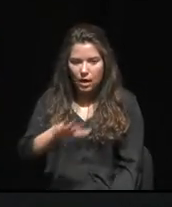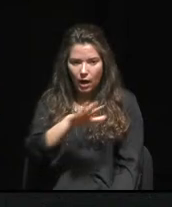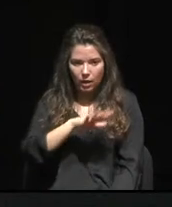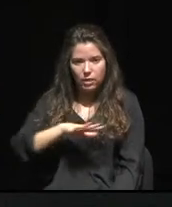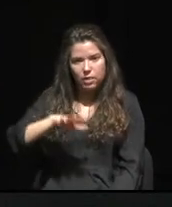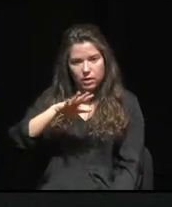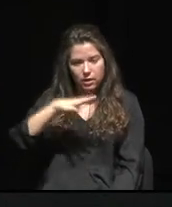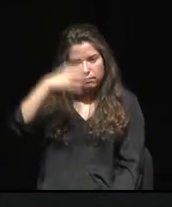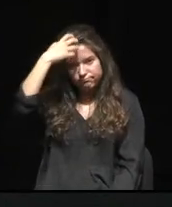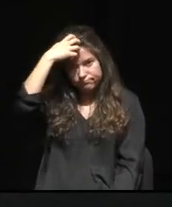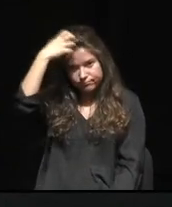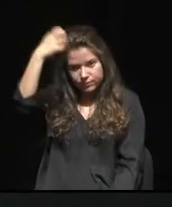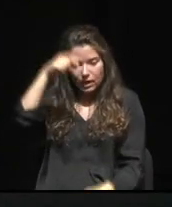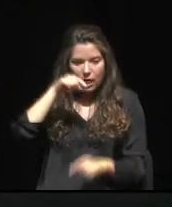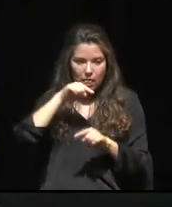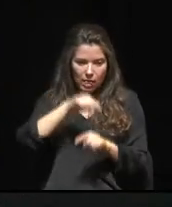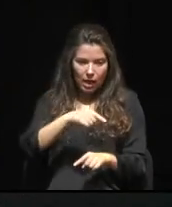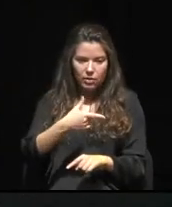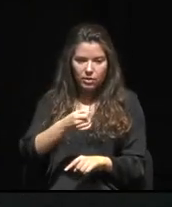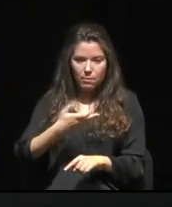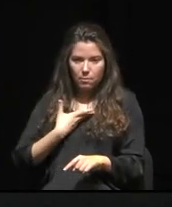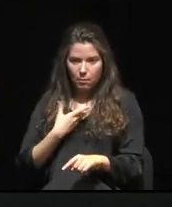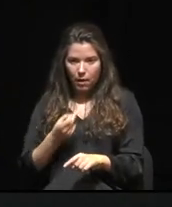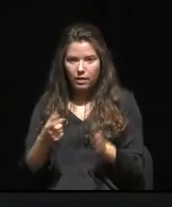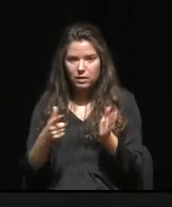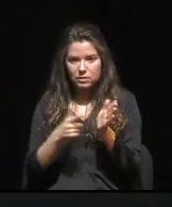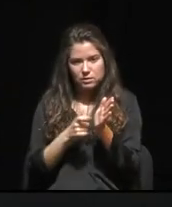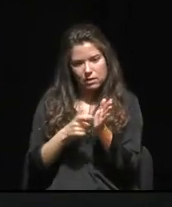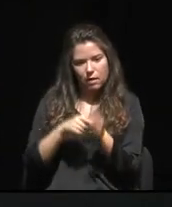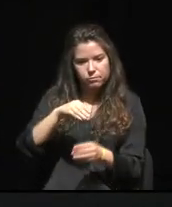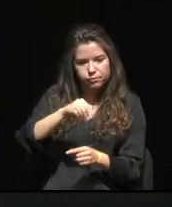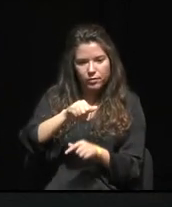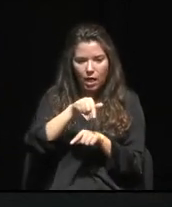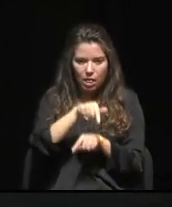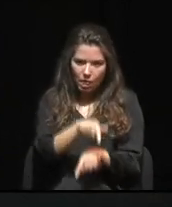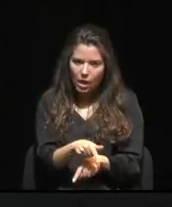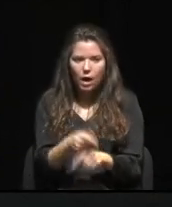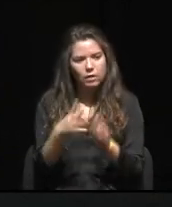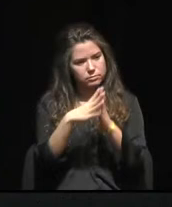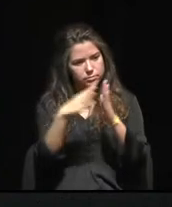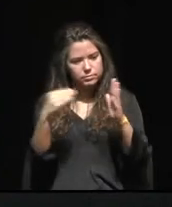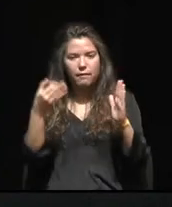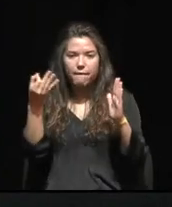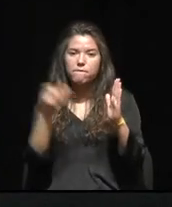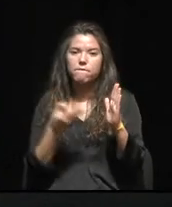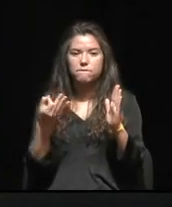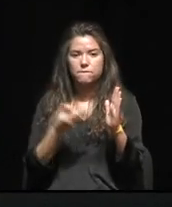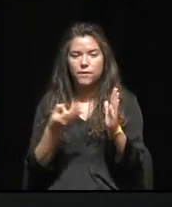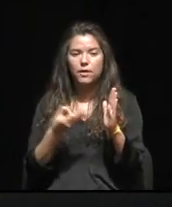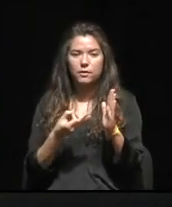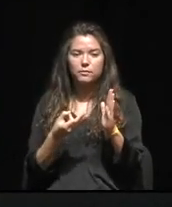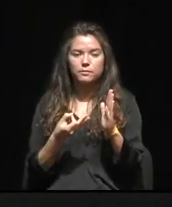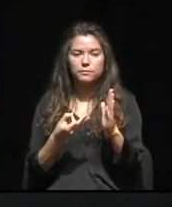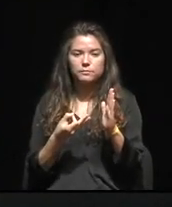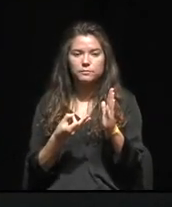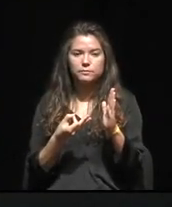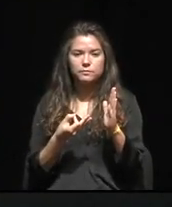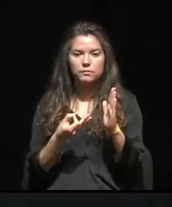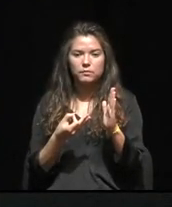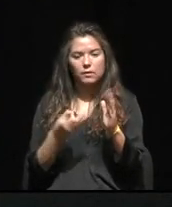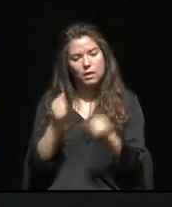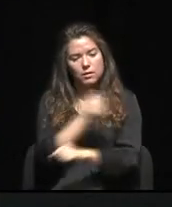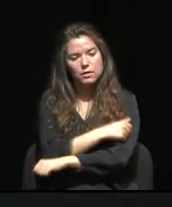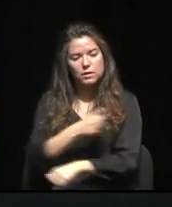Real da Tapada das necessidades é de facto um um local de grande referência eh da da